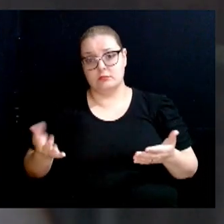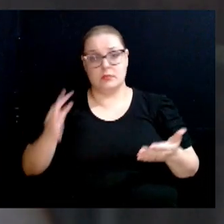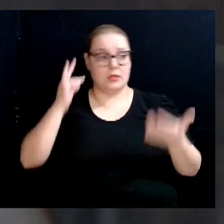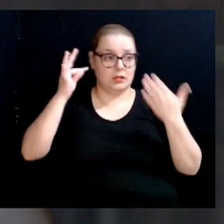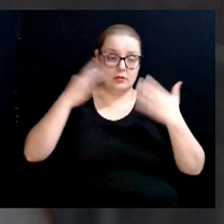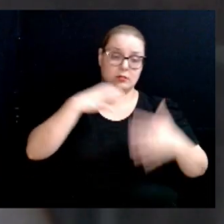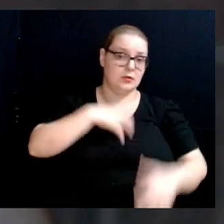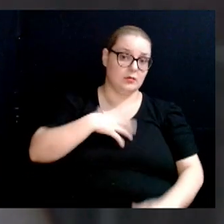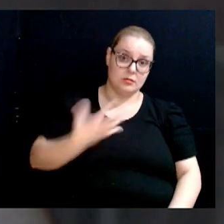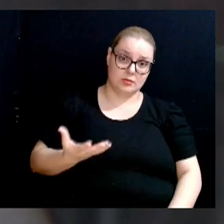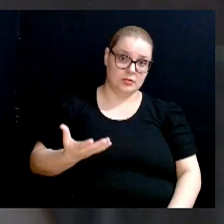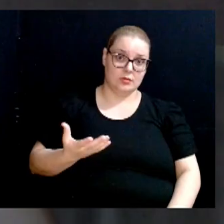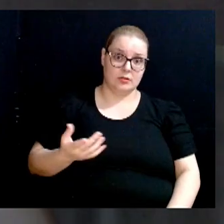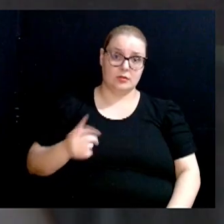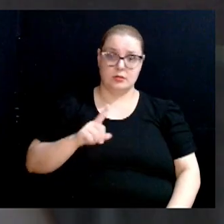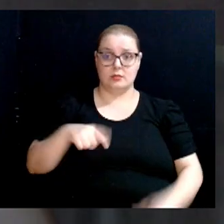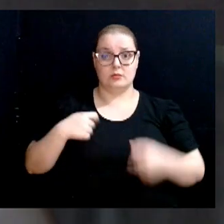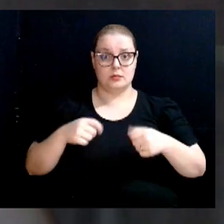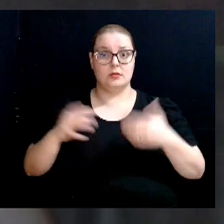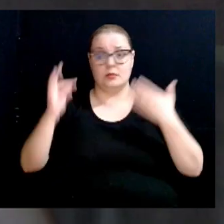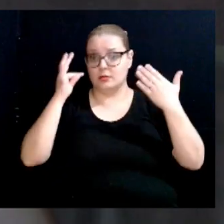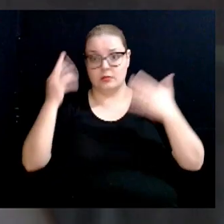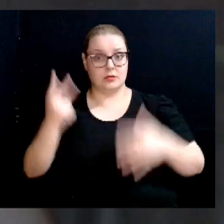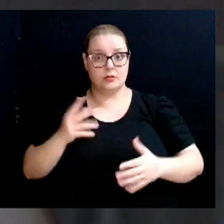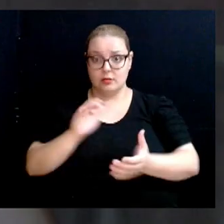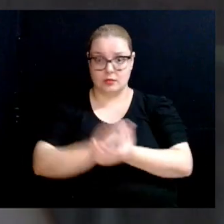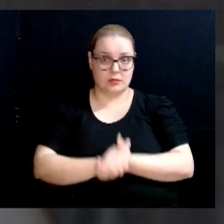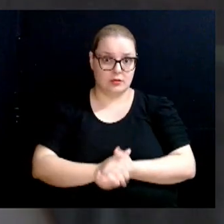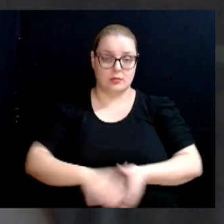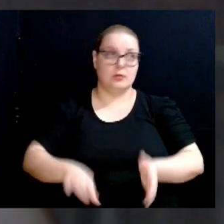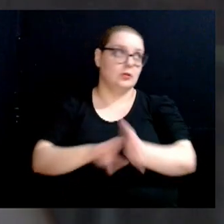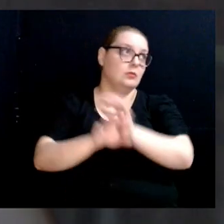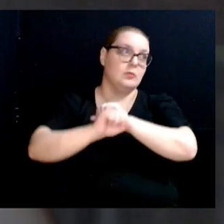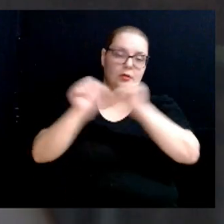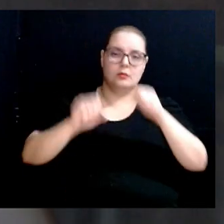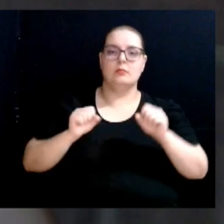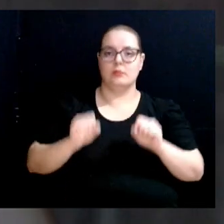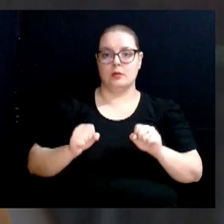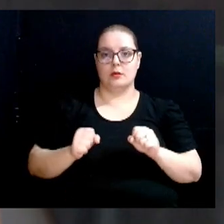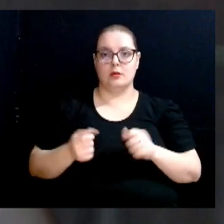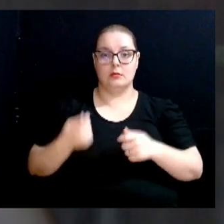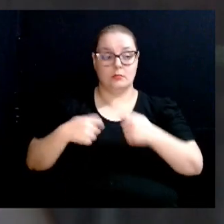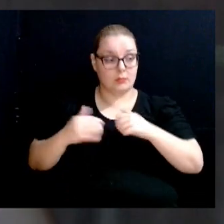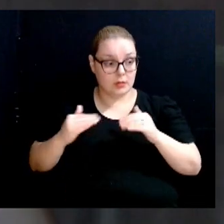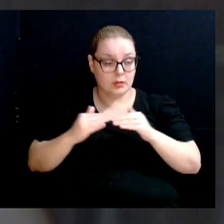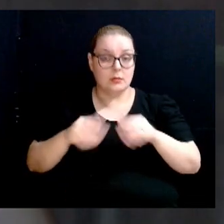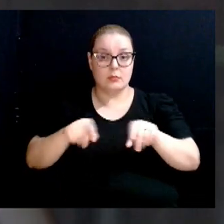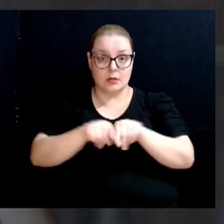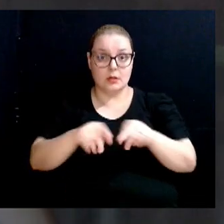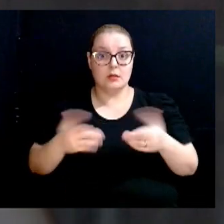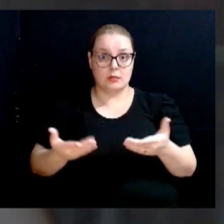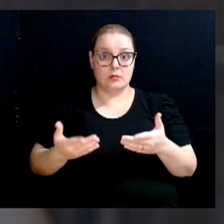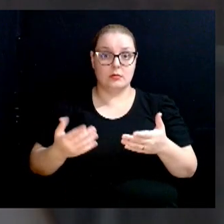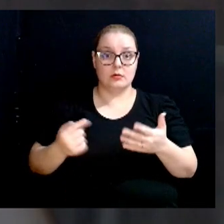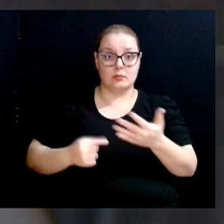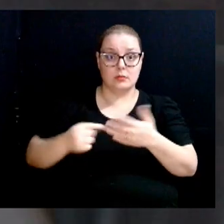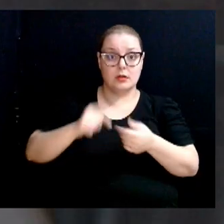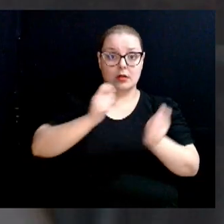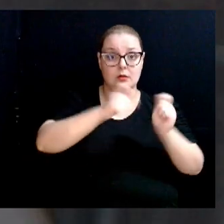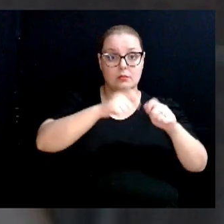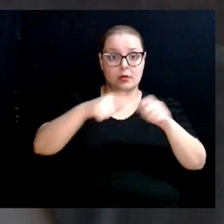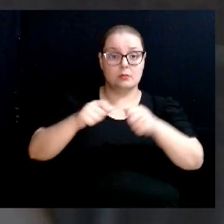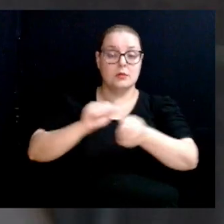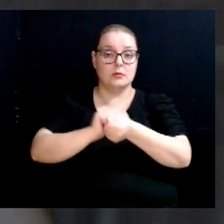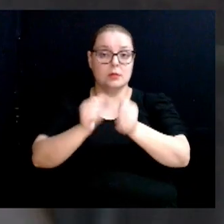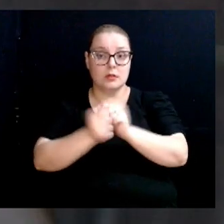precisa usar a terapia de casal só quando já chegou no extremo, a gente pode usar isso para negociar também, ajustar as possibilidades, e